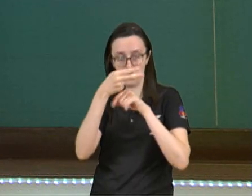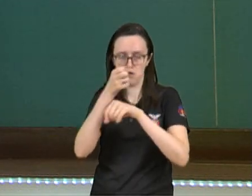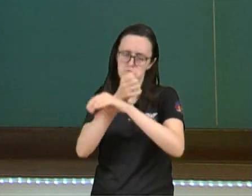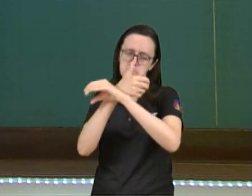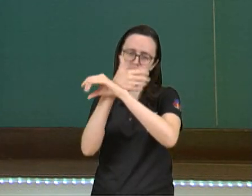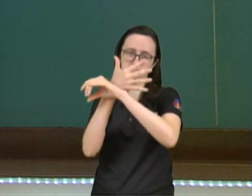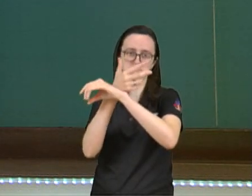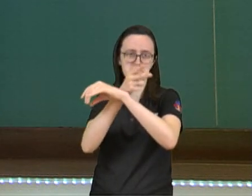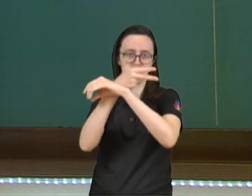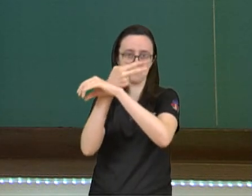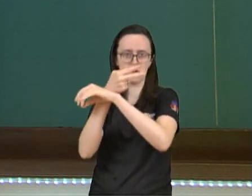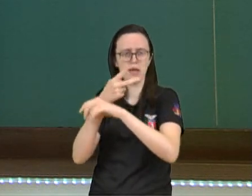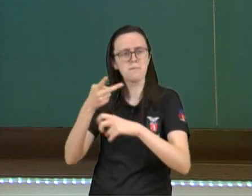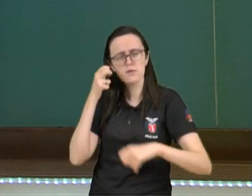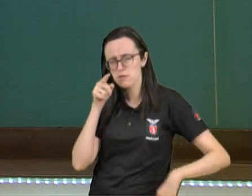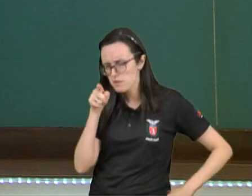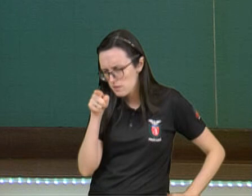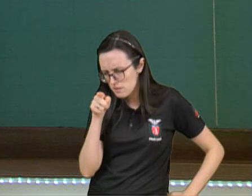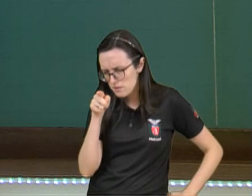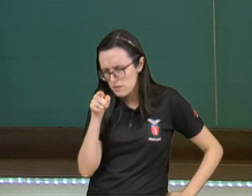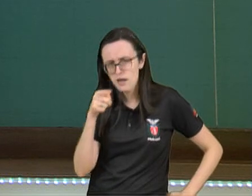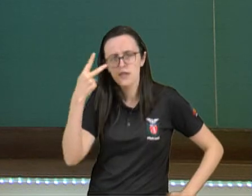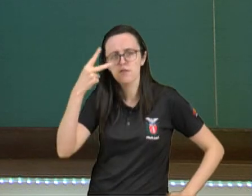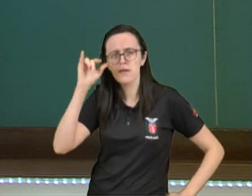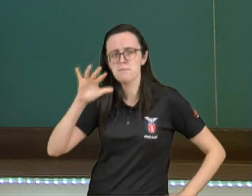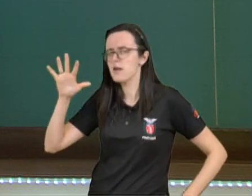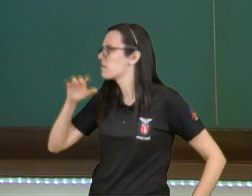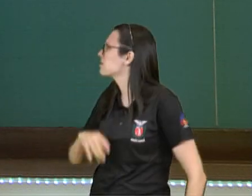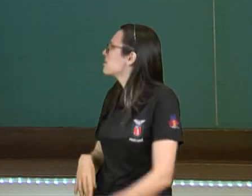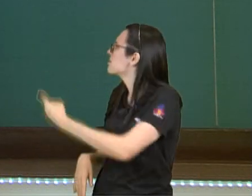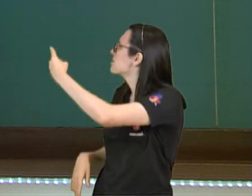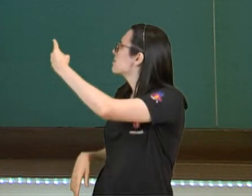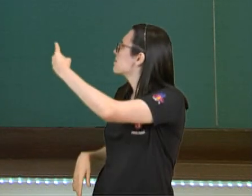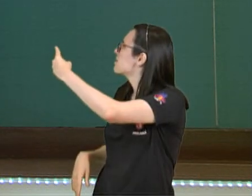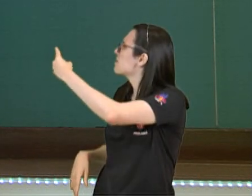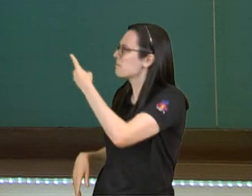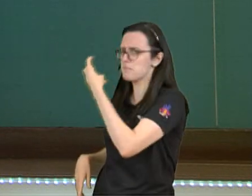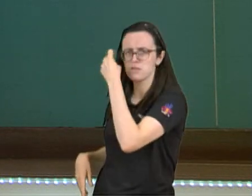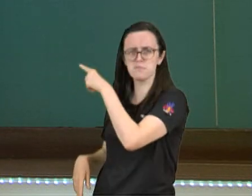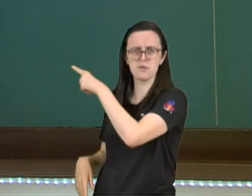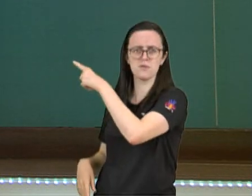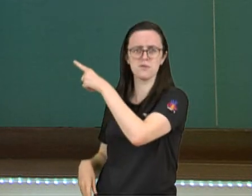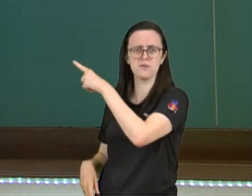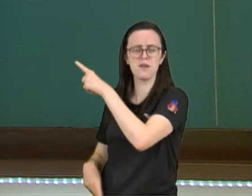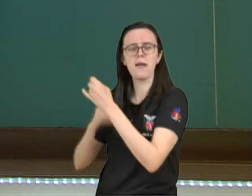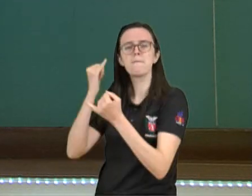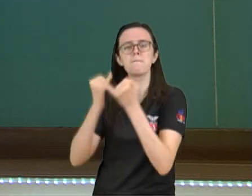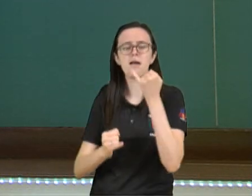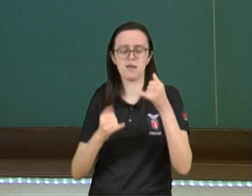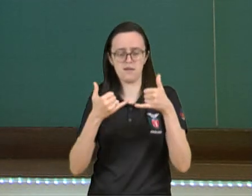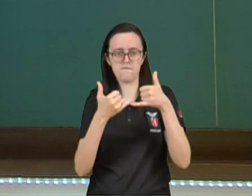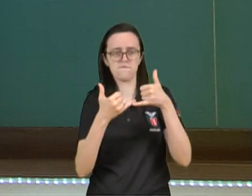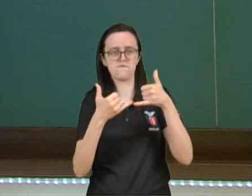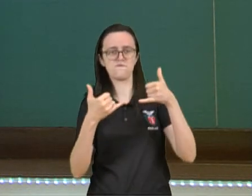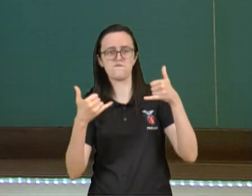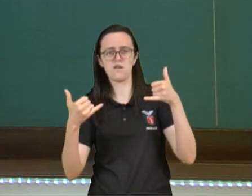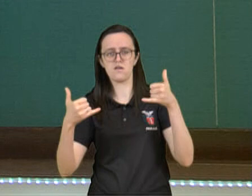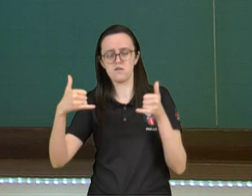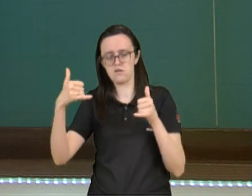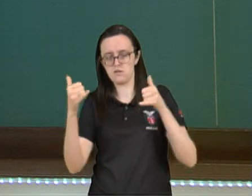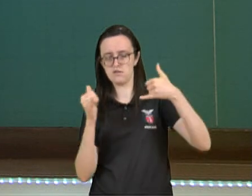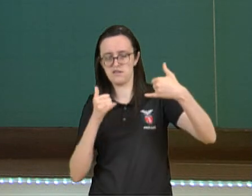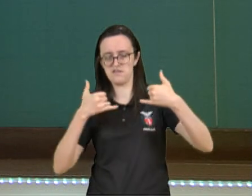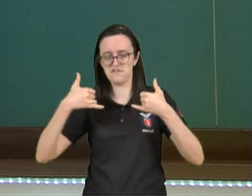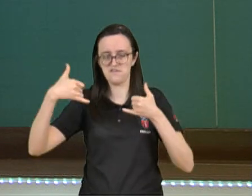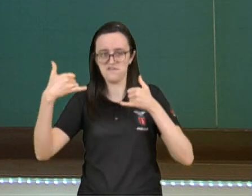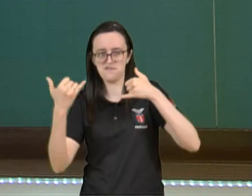mais característico. Observem a segunda imagem. O flagelo é uma estrutura, como se fosse um fio, que vai